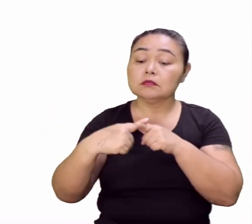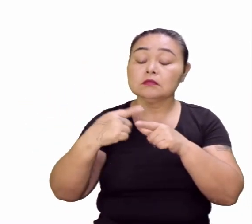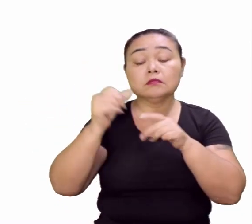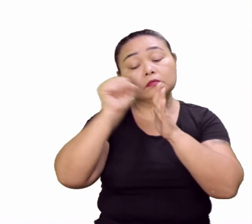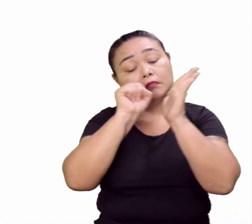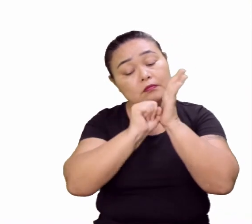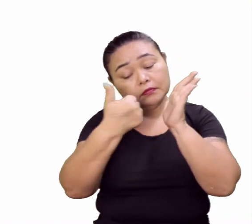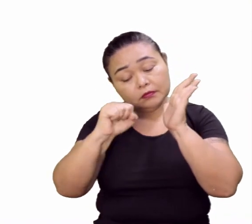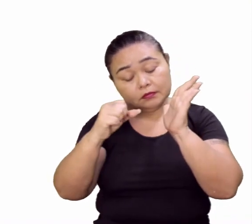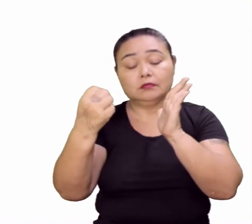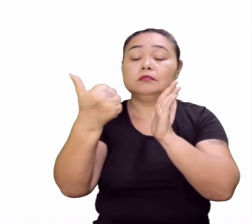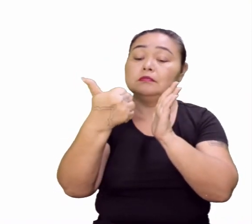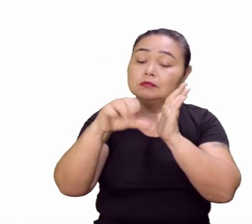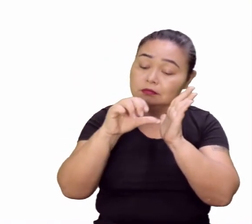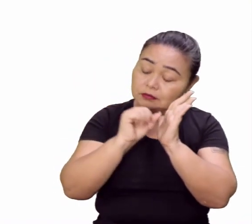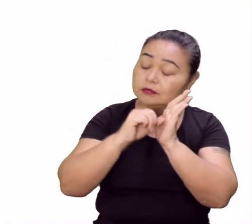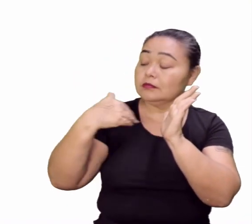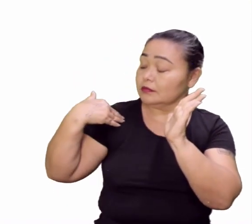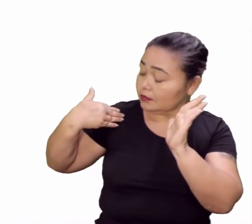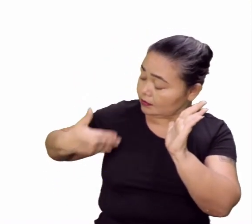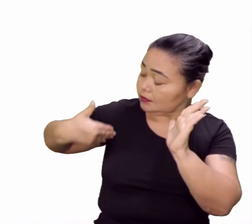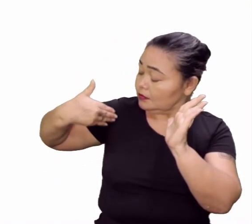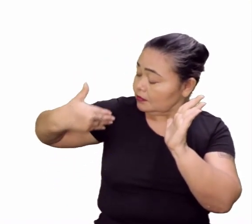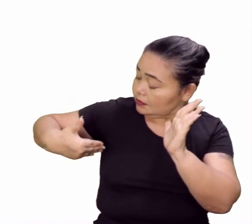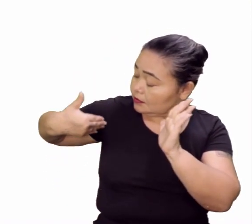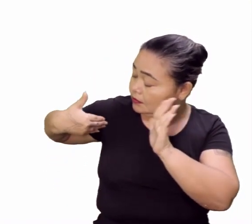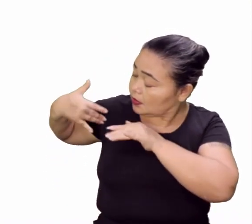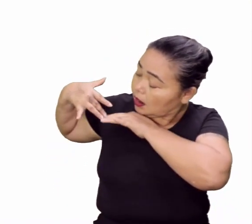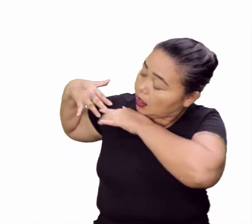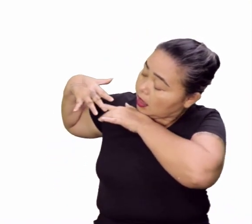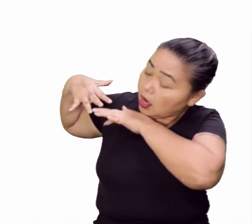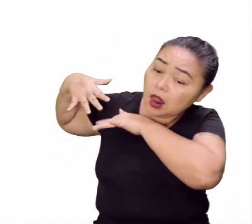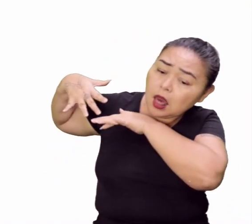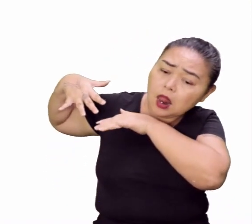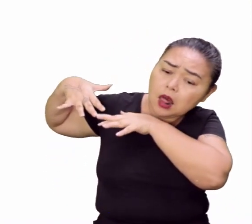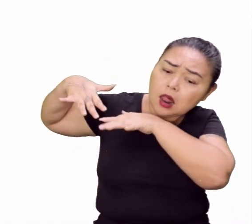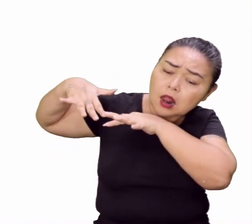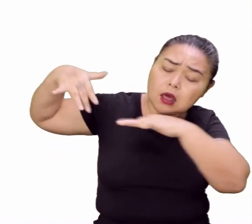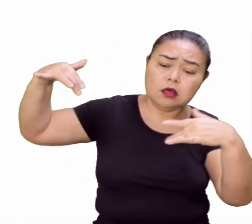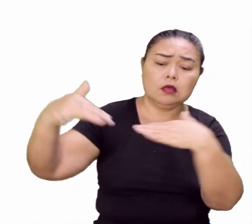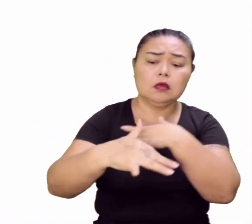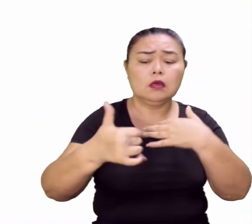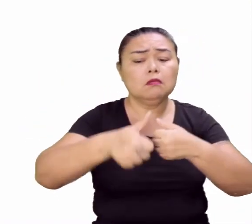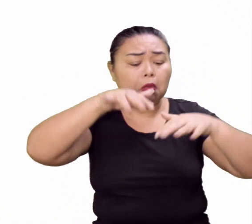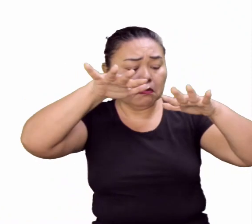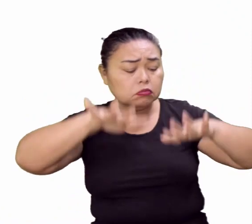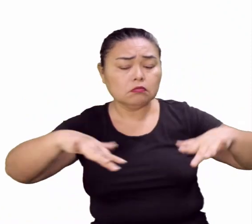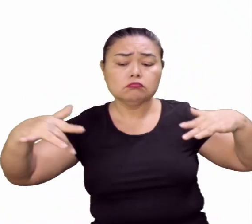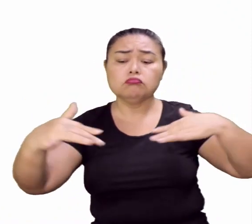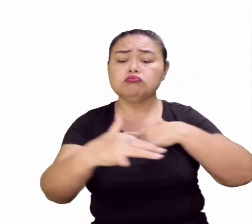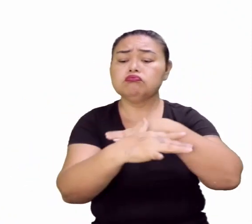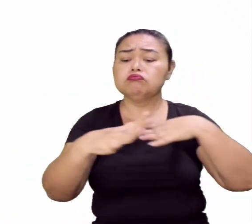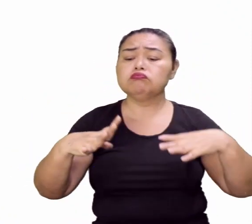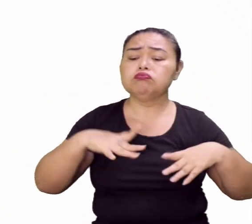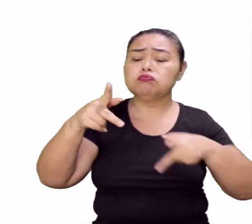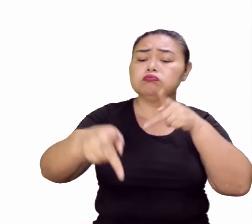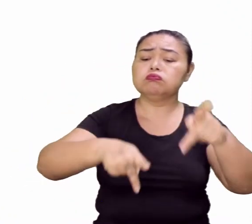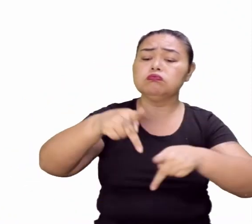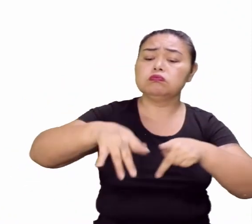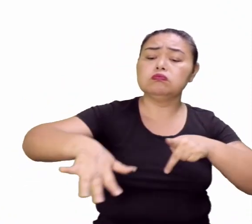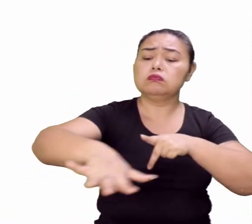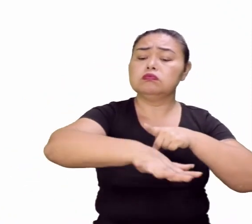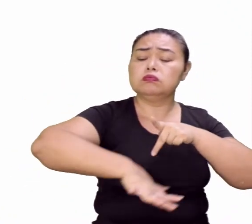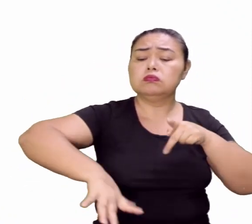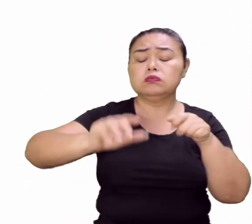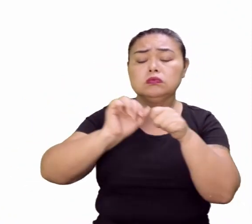século XVIII, XIX, que essa galera começaram a migrar para a cidade. Então, hoje a gente tem uma grande concentração populacional. E a tendência é